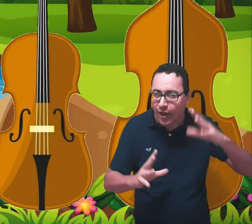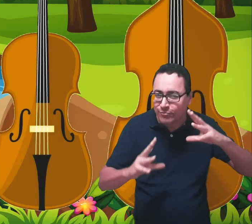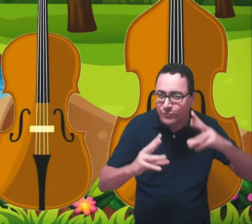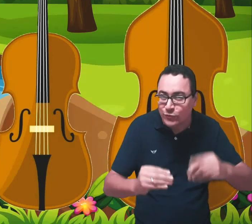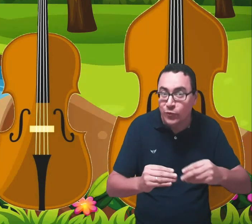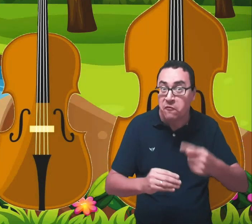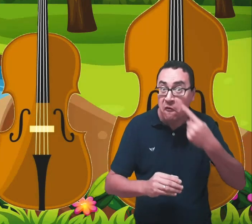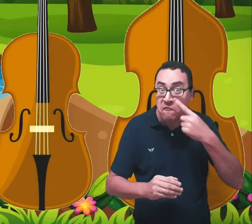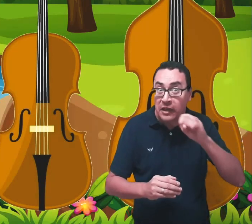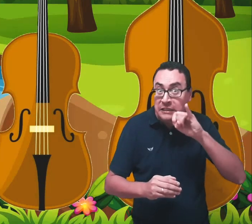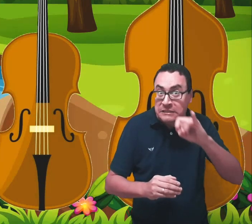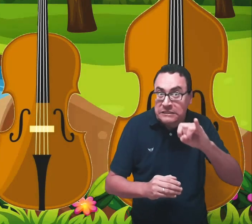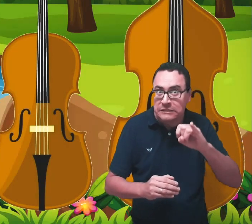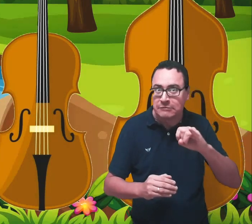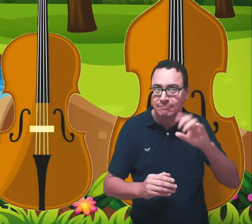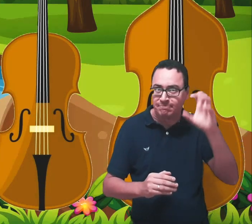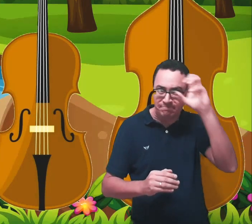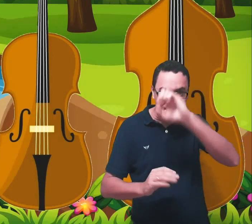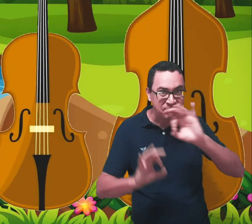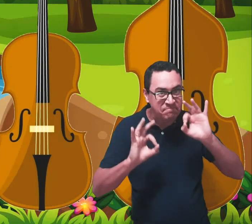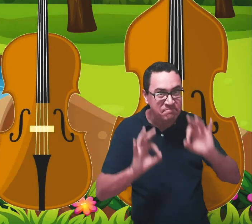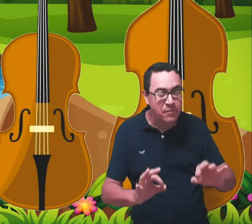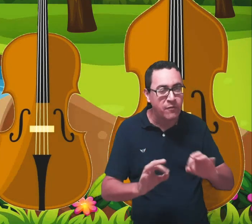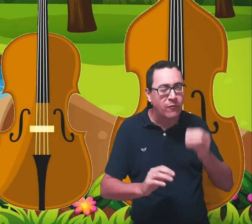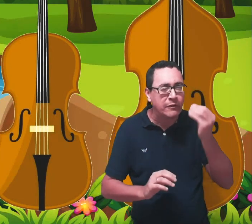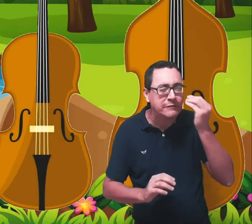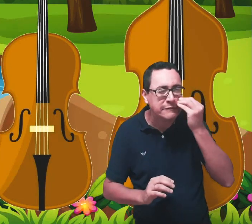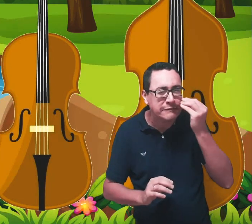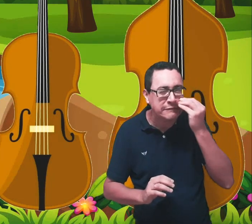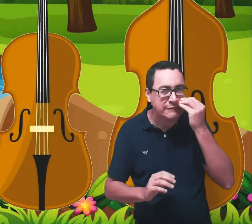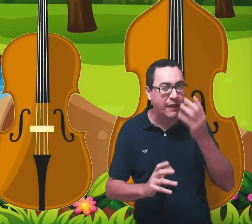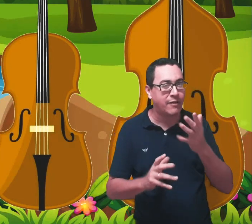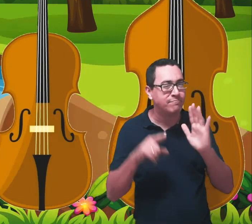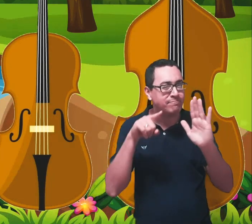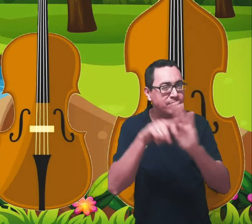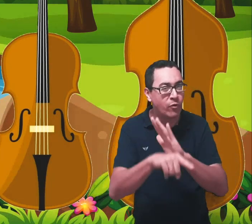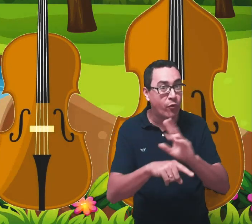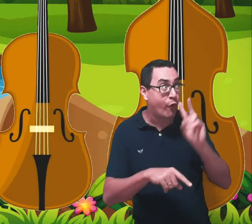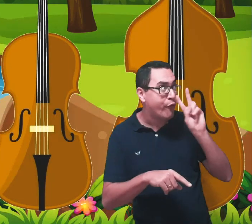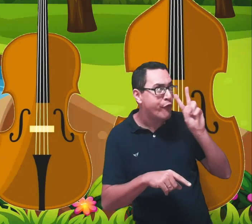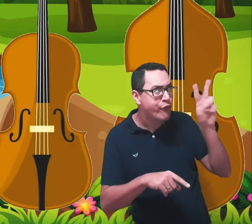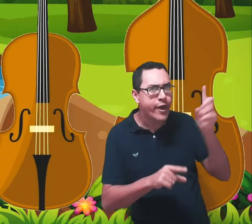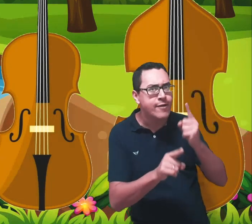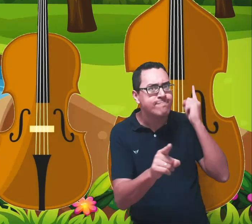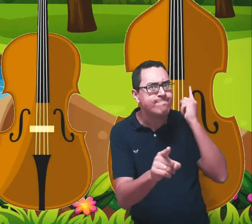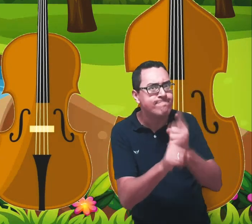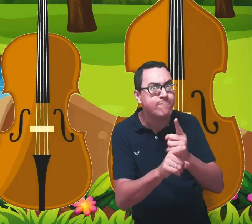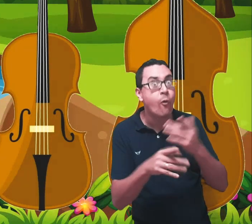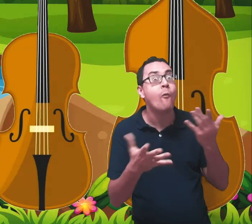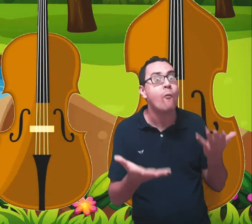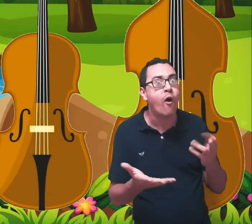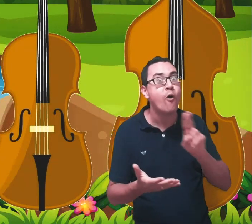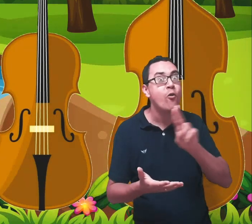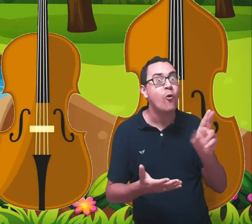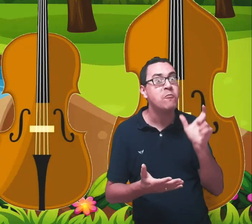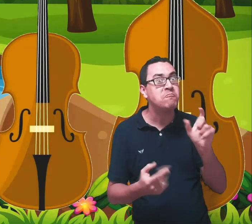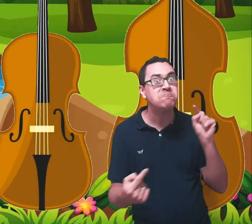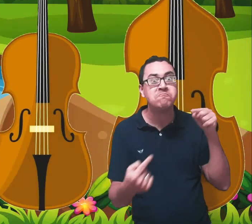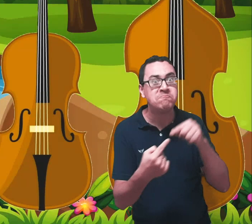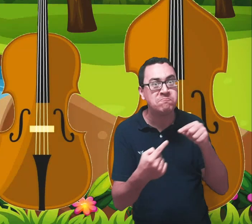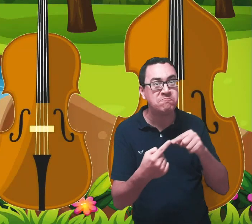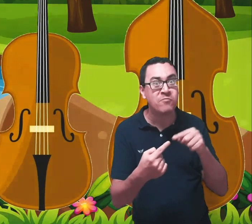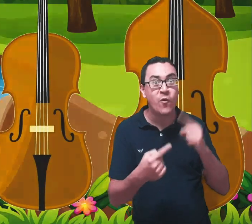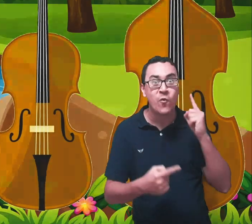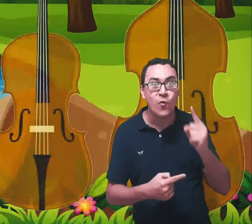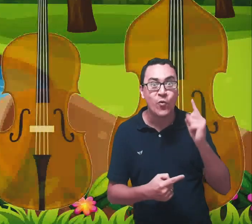se estão bons de ouvido. Vou fazer um teste. Você deve adivinhar qual instrumento está sendo tocado. Então vamos lá. 1,